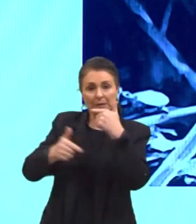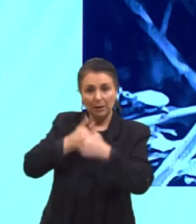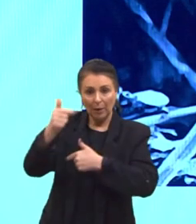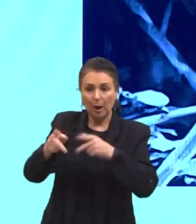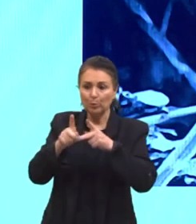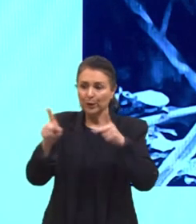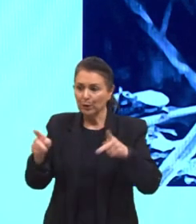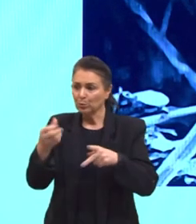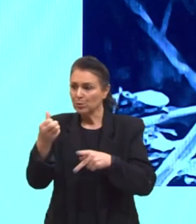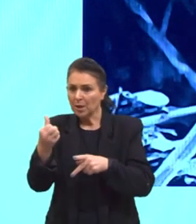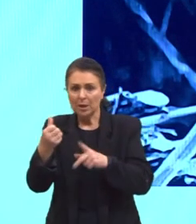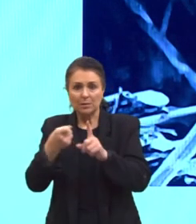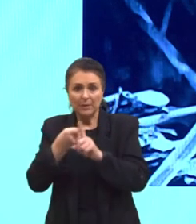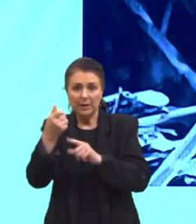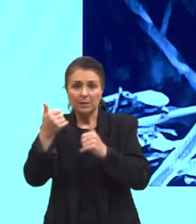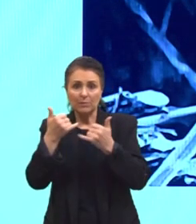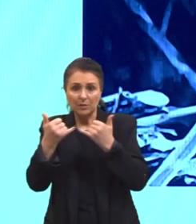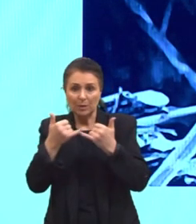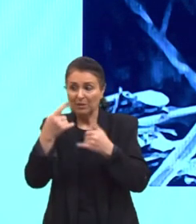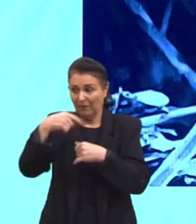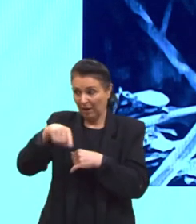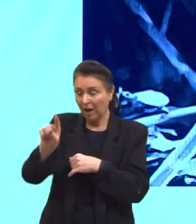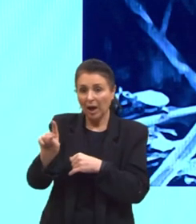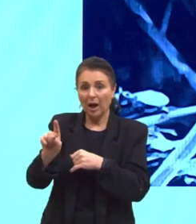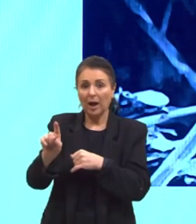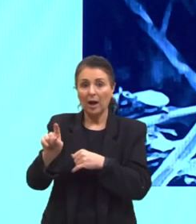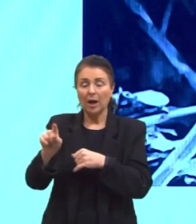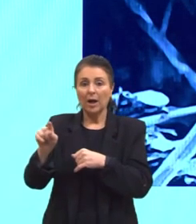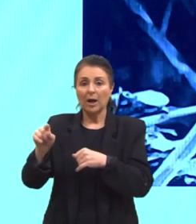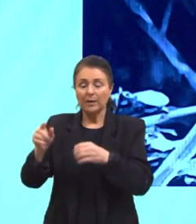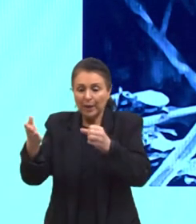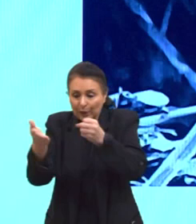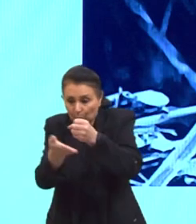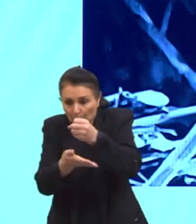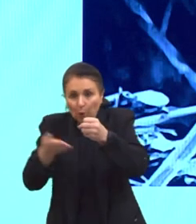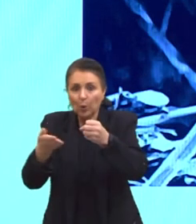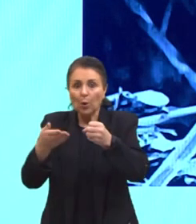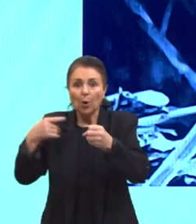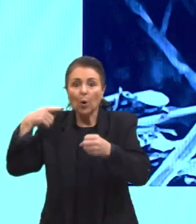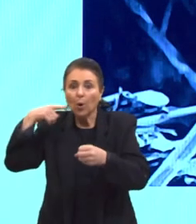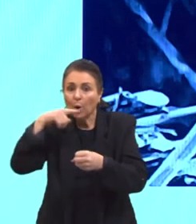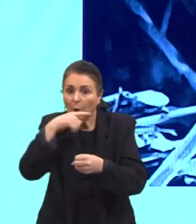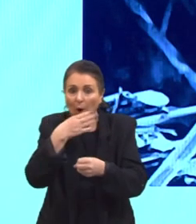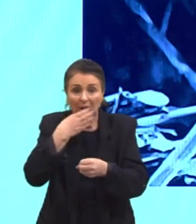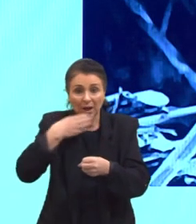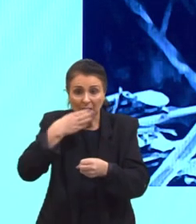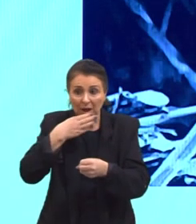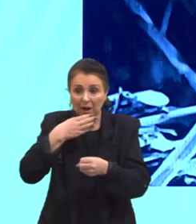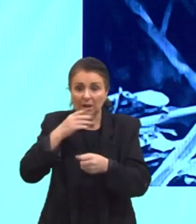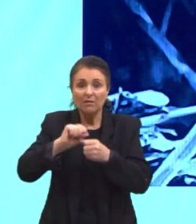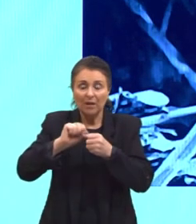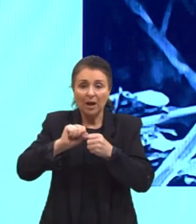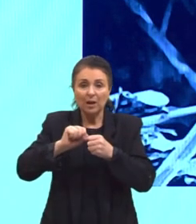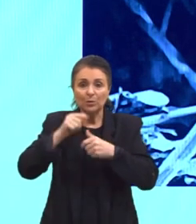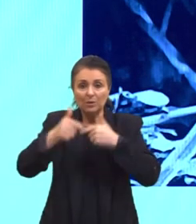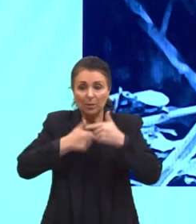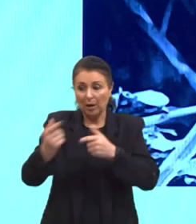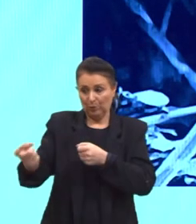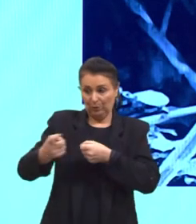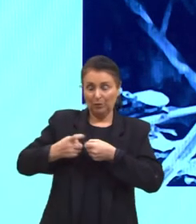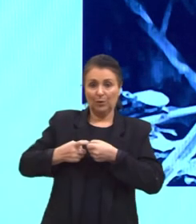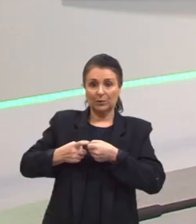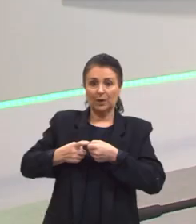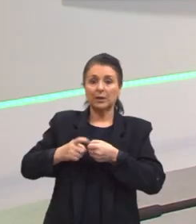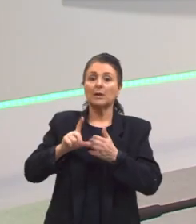ou faz a transumância né ele vai lá colhe a cana ele vai lá faz algum trabalho e volta certo e a migração